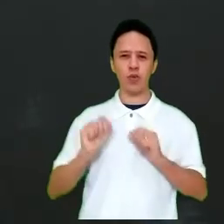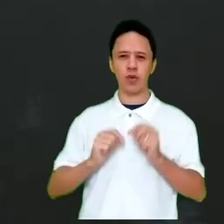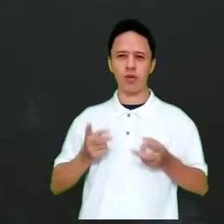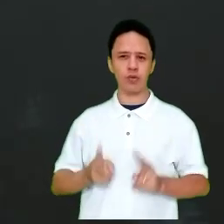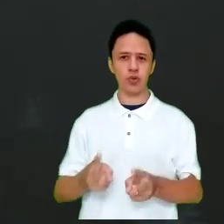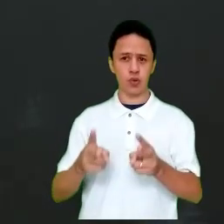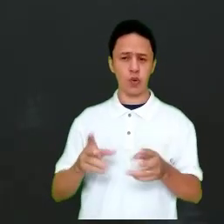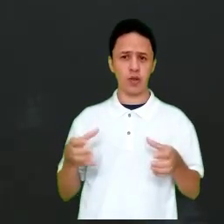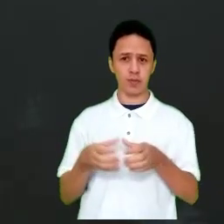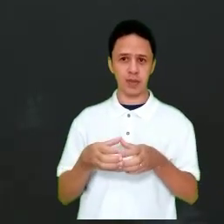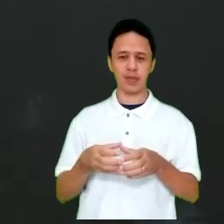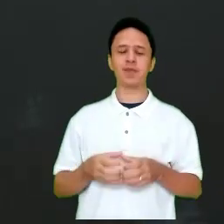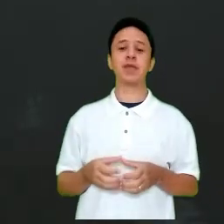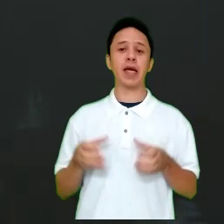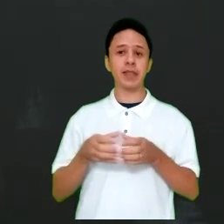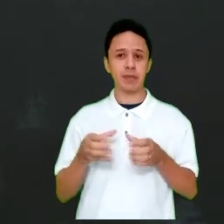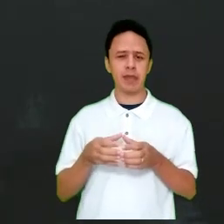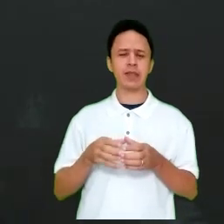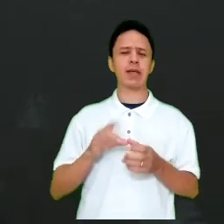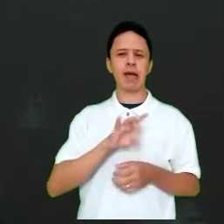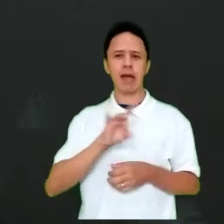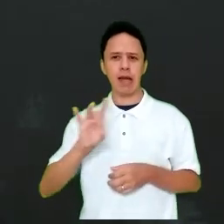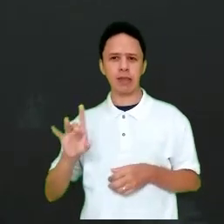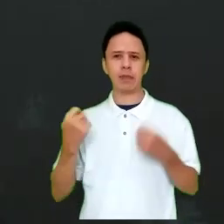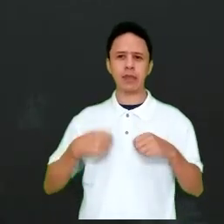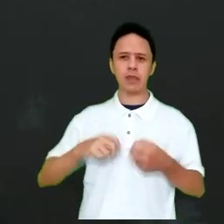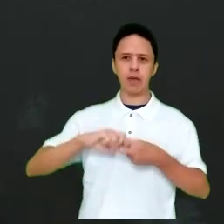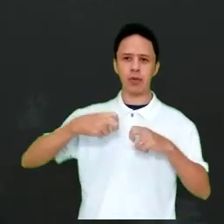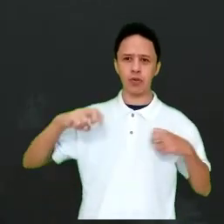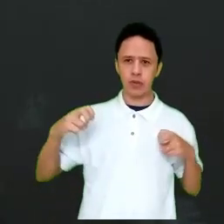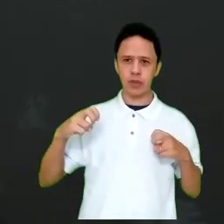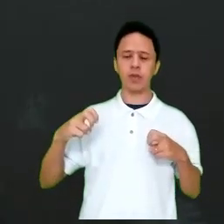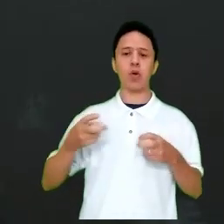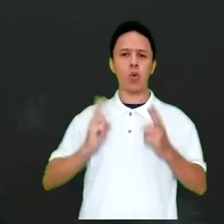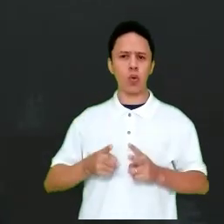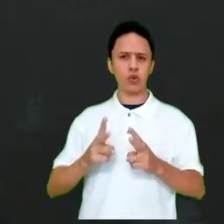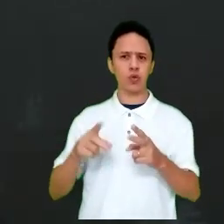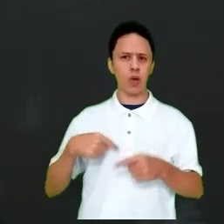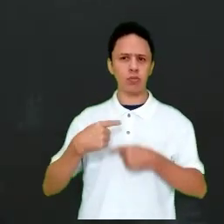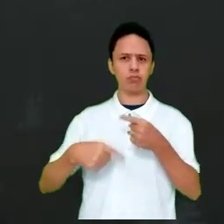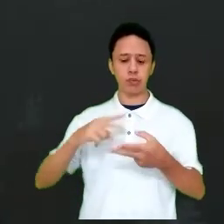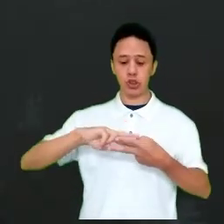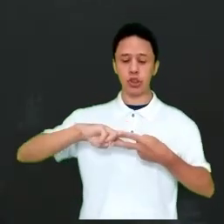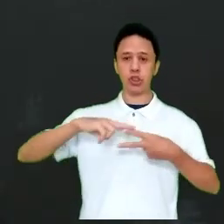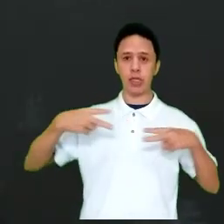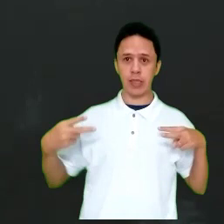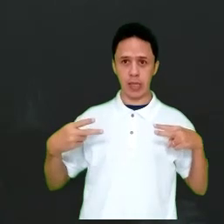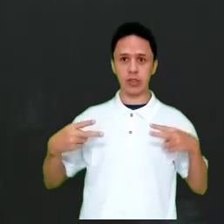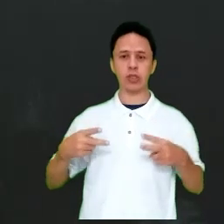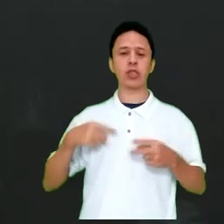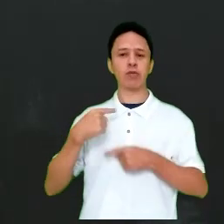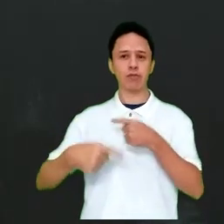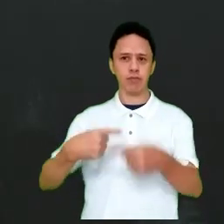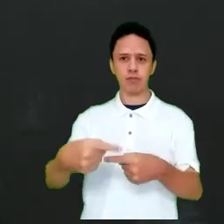de perpetuação das espécies. As espécies, cada indivíduo, ele precisa se reproduzir para manter a sua carga